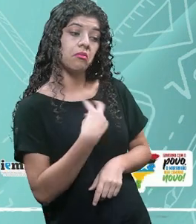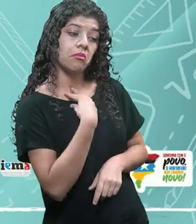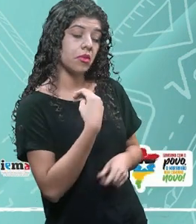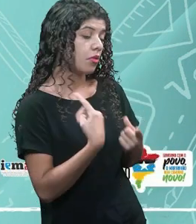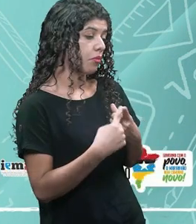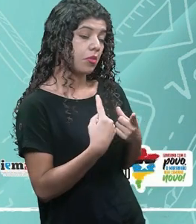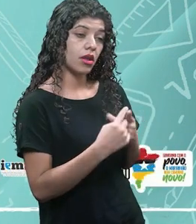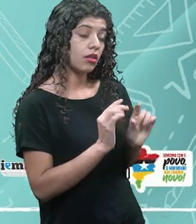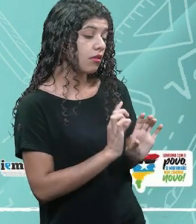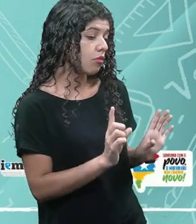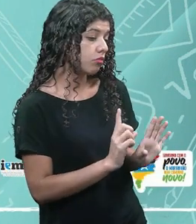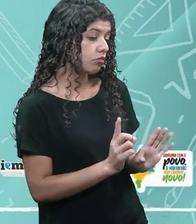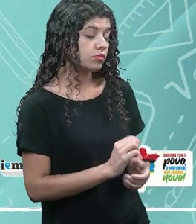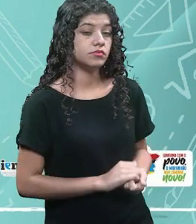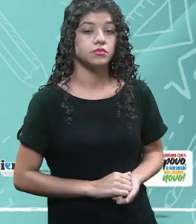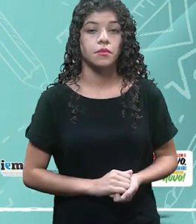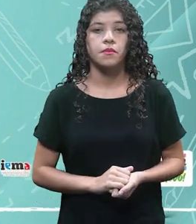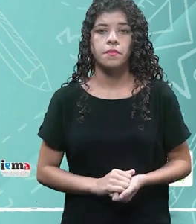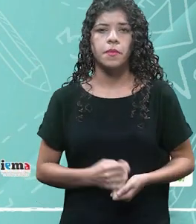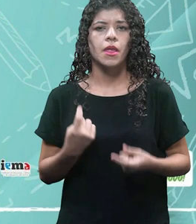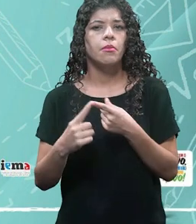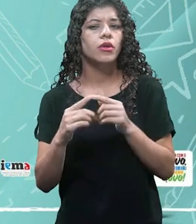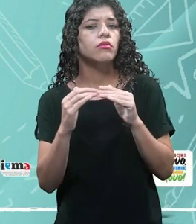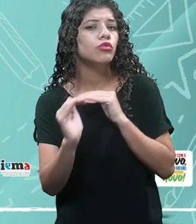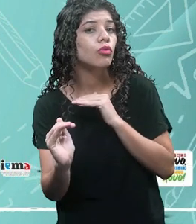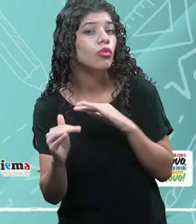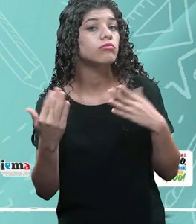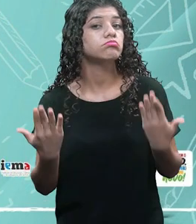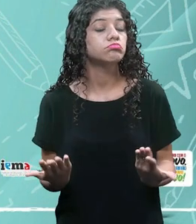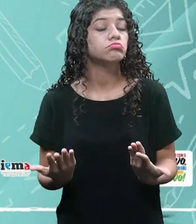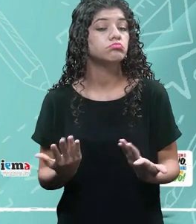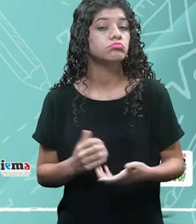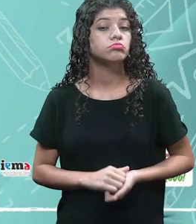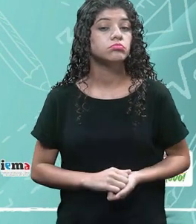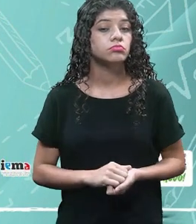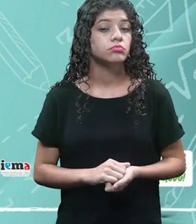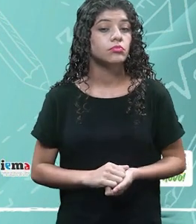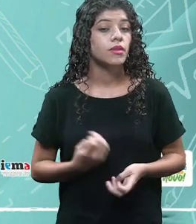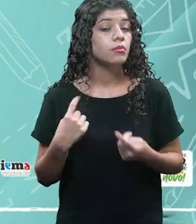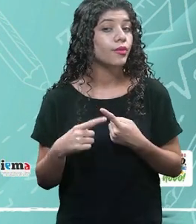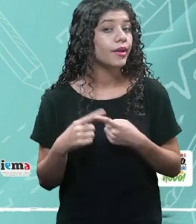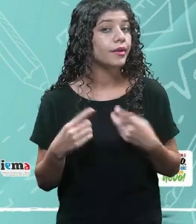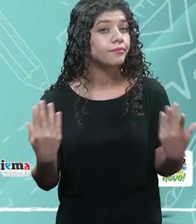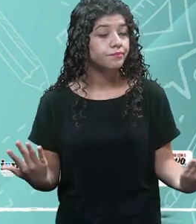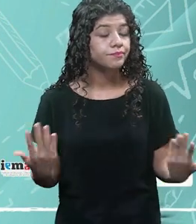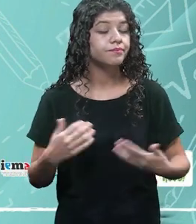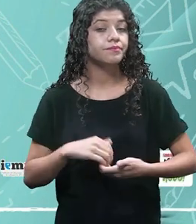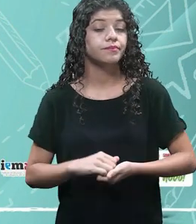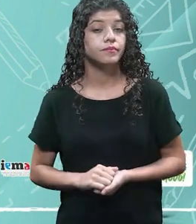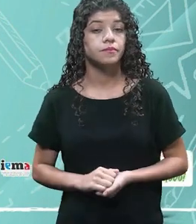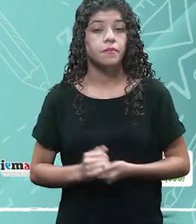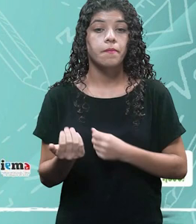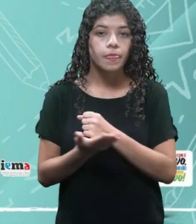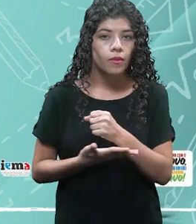mesma coisa tem que ter um argumento Por que que você não concorda da onde foi que você tirou essa informação que você não concorda mas por quê Tá